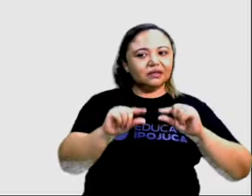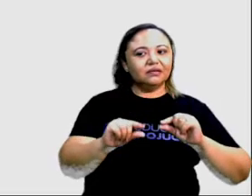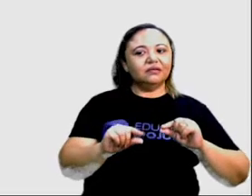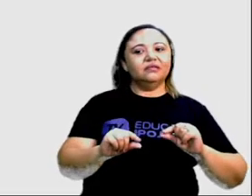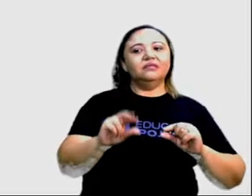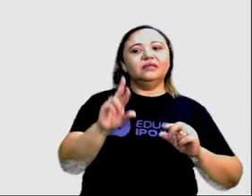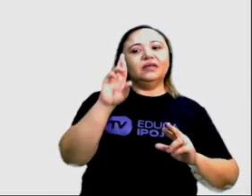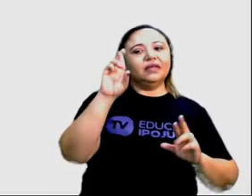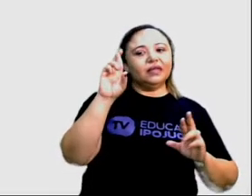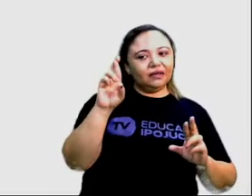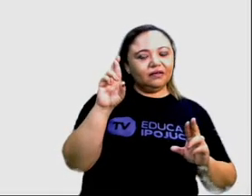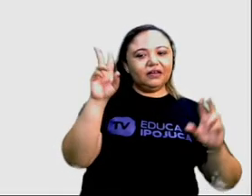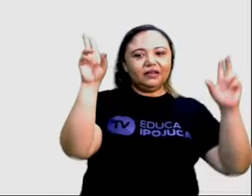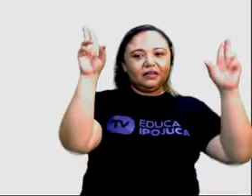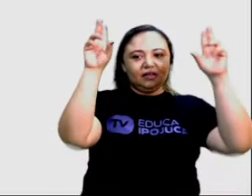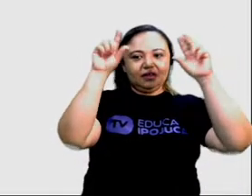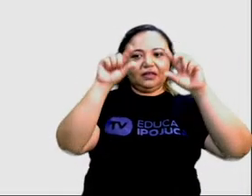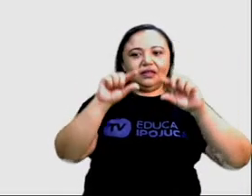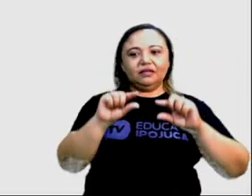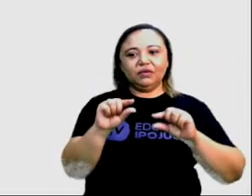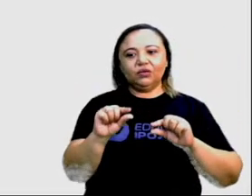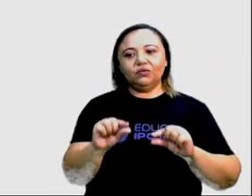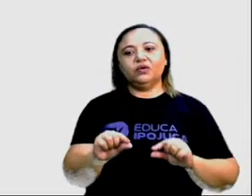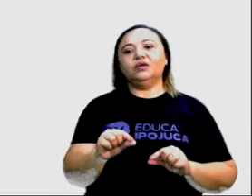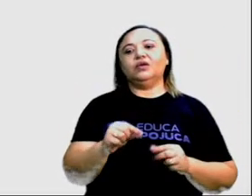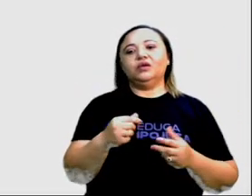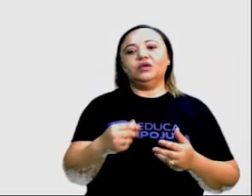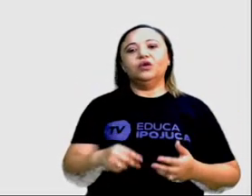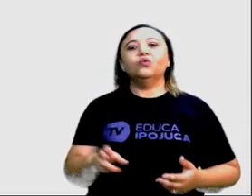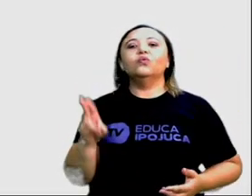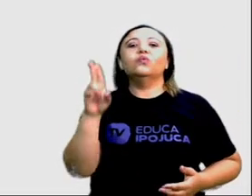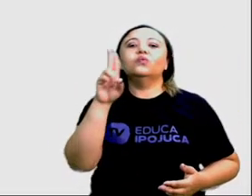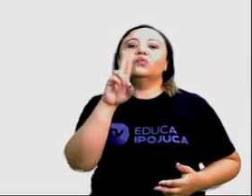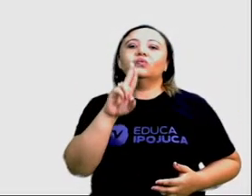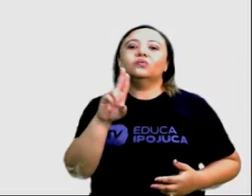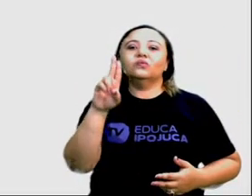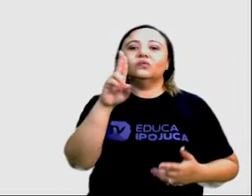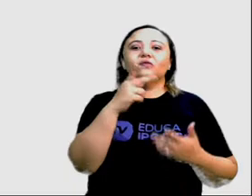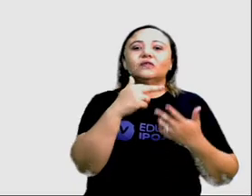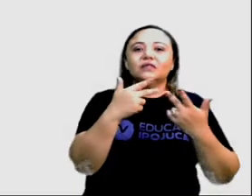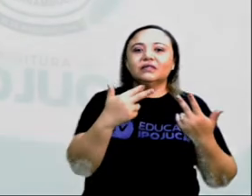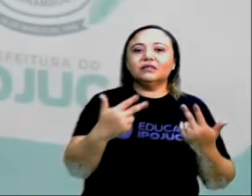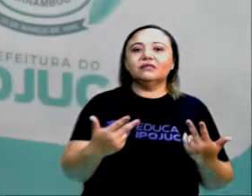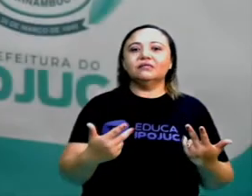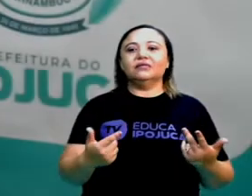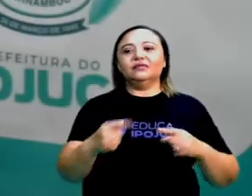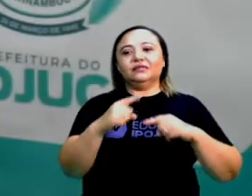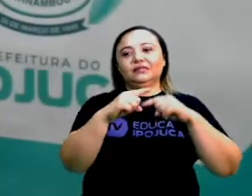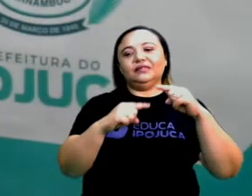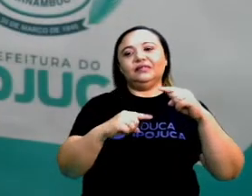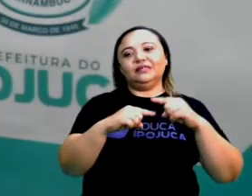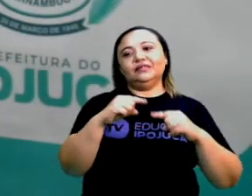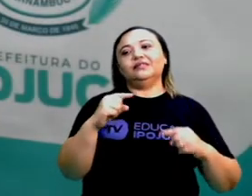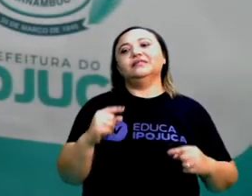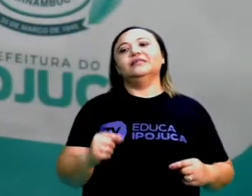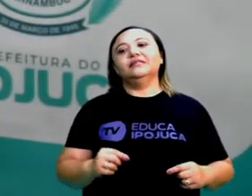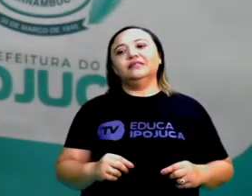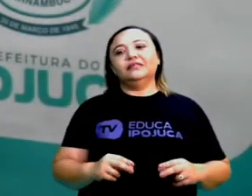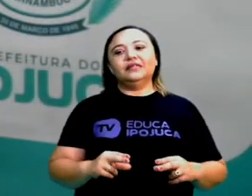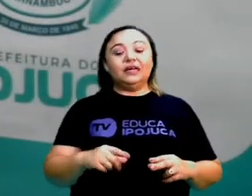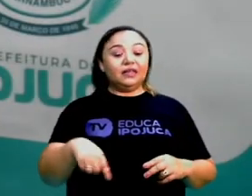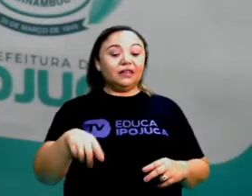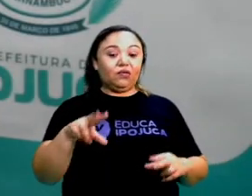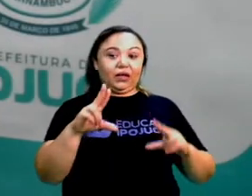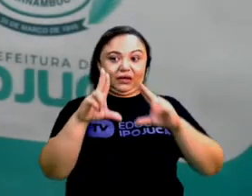diminuir o consumo de determinados produtos. Quando eu penso em reciclagem, eu estou pensando em pegar aquele material que é para o